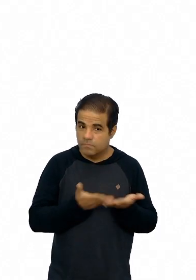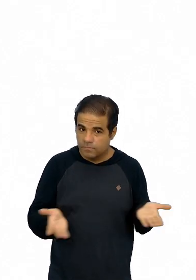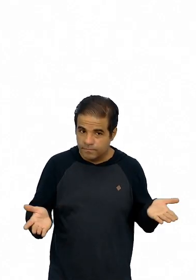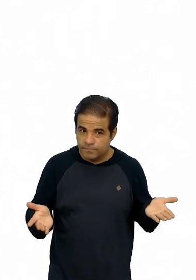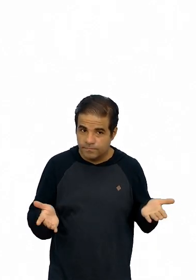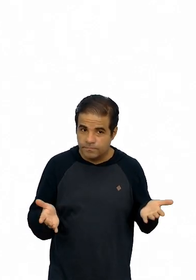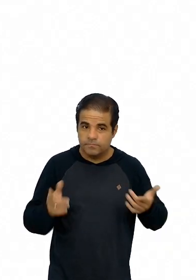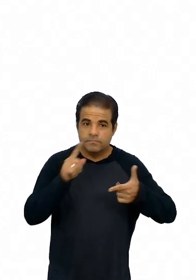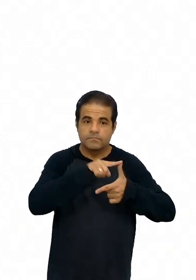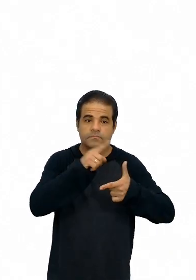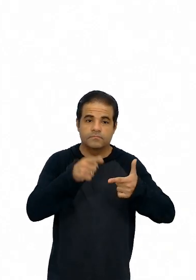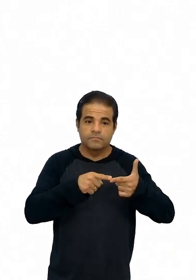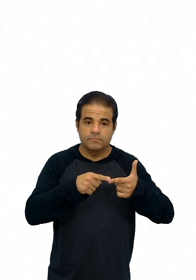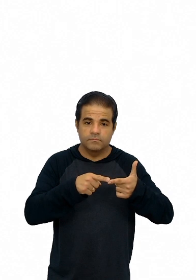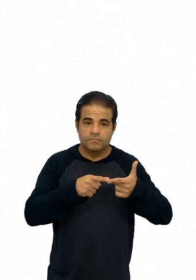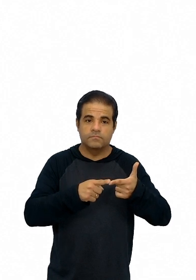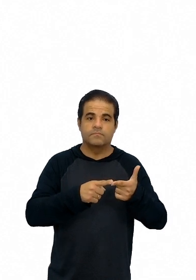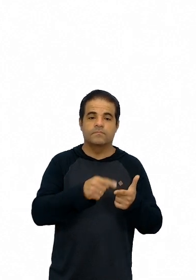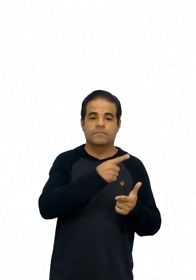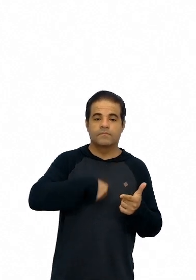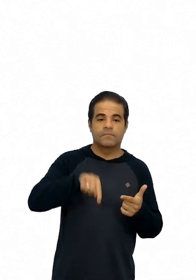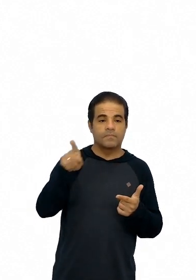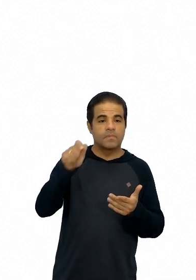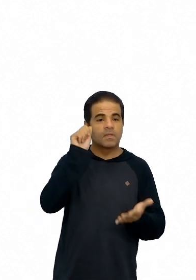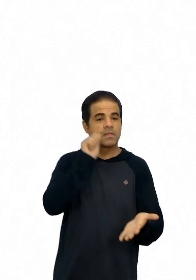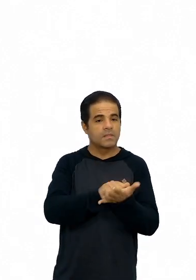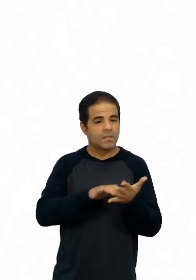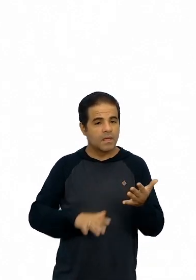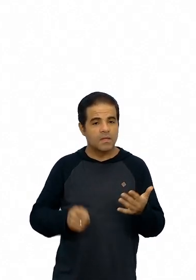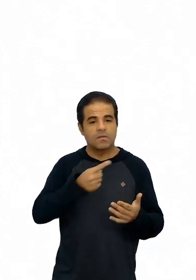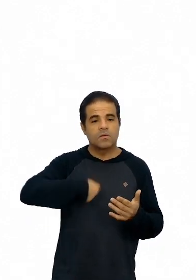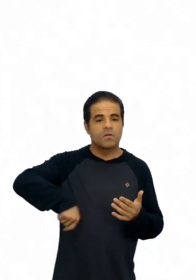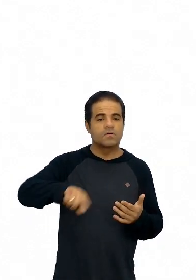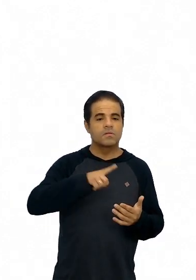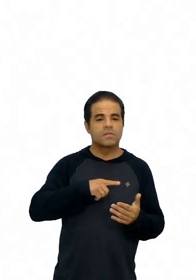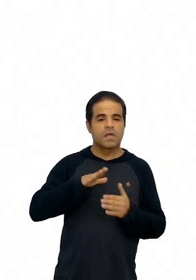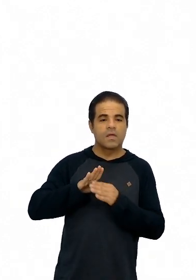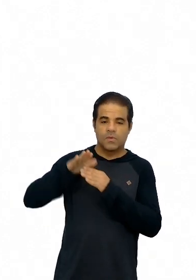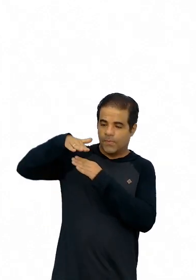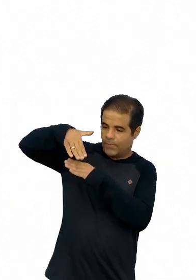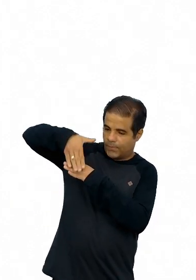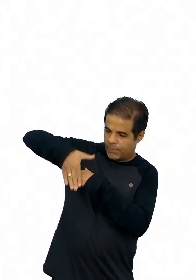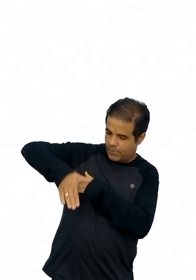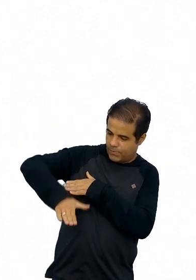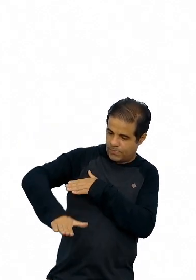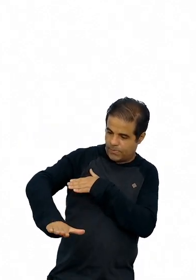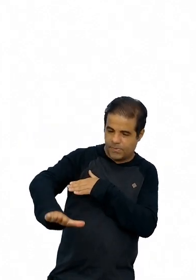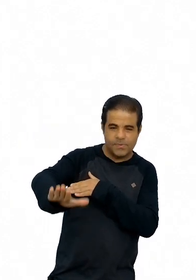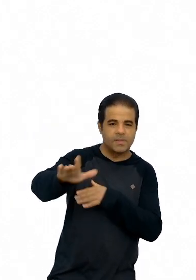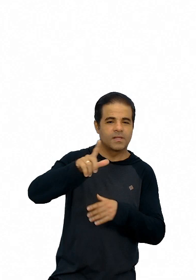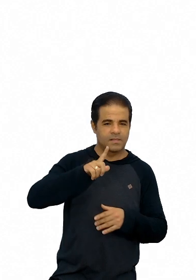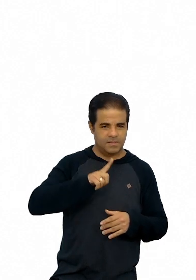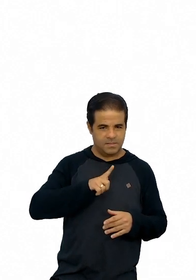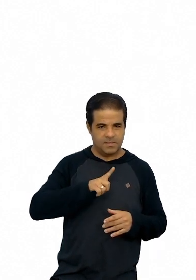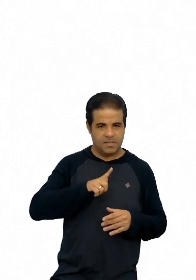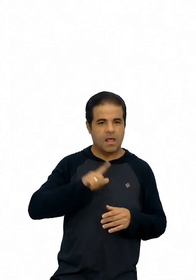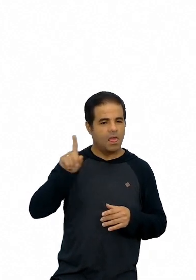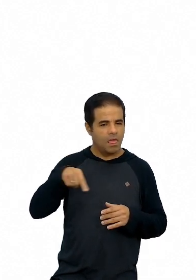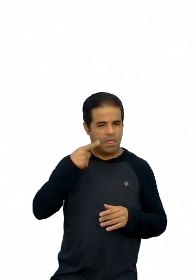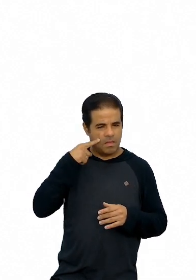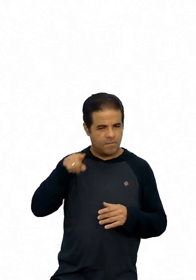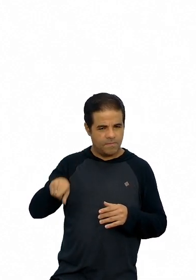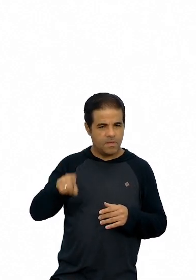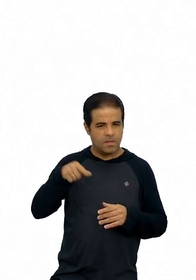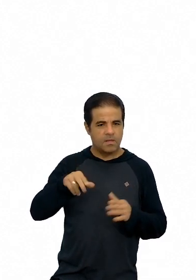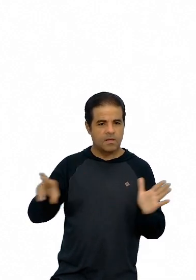os ângulos, né? E aí, nessa atividade aqui que a gente tem esse escorregador, tá? E aí, tá vendo que